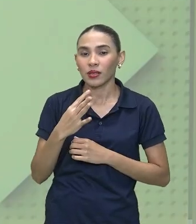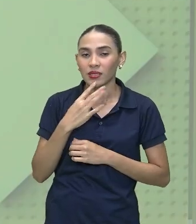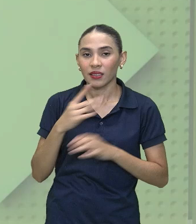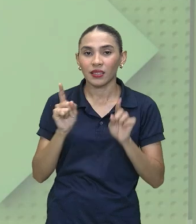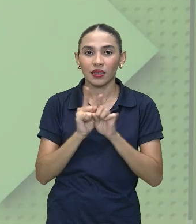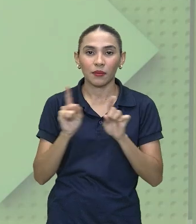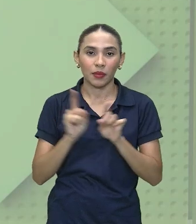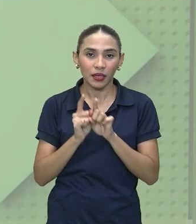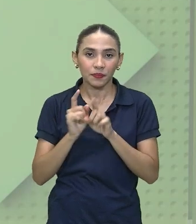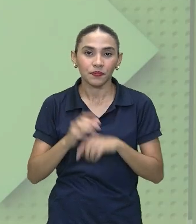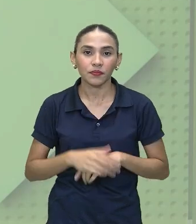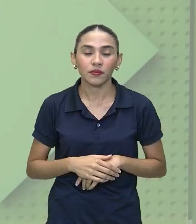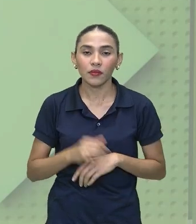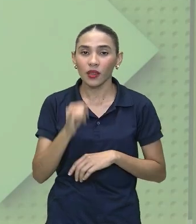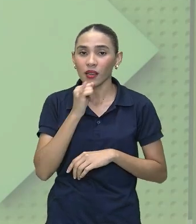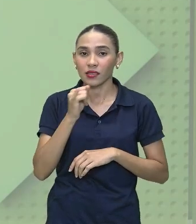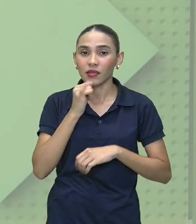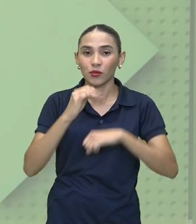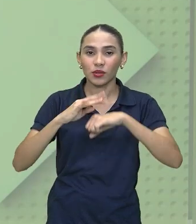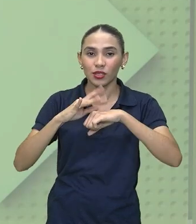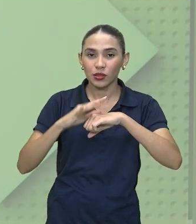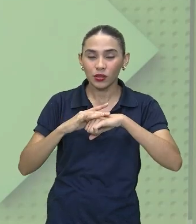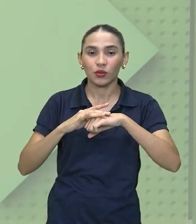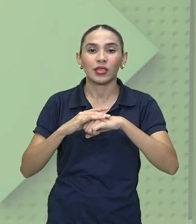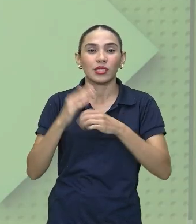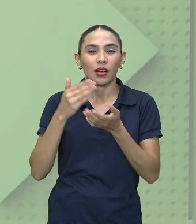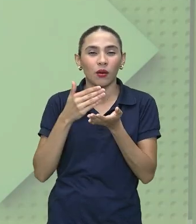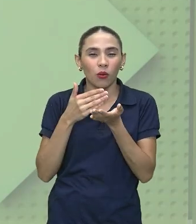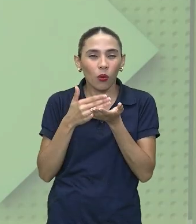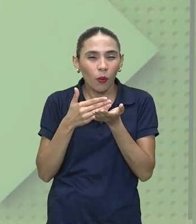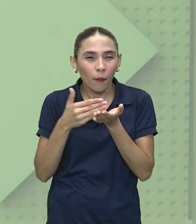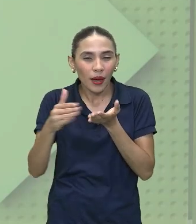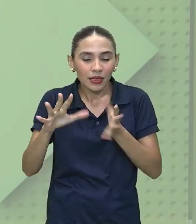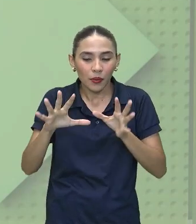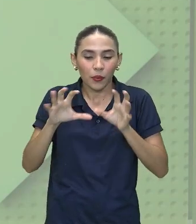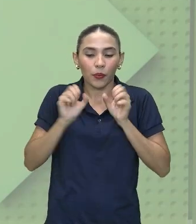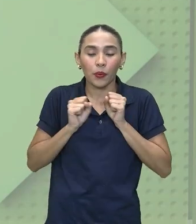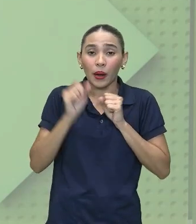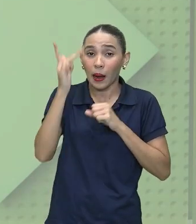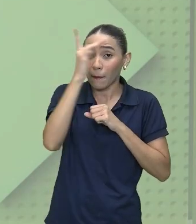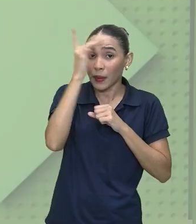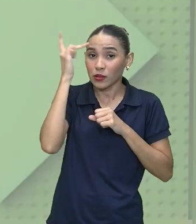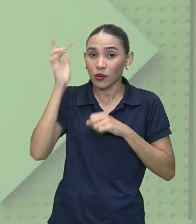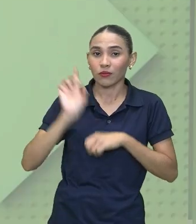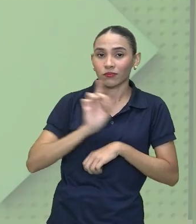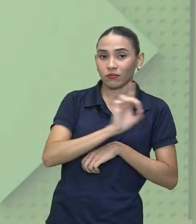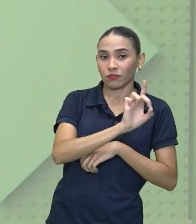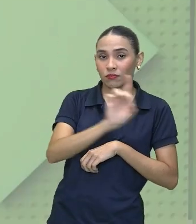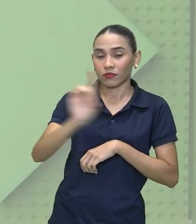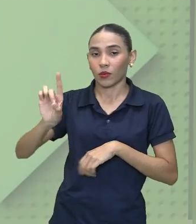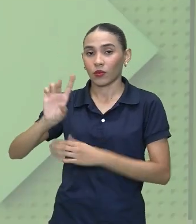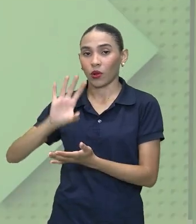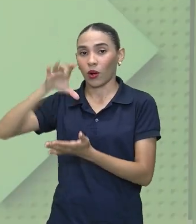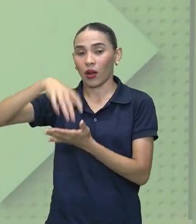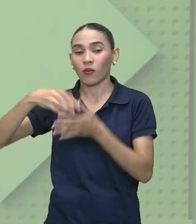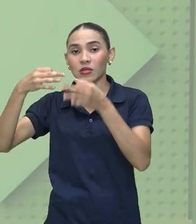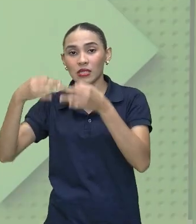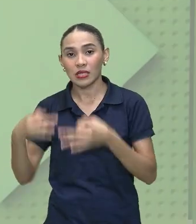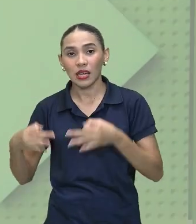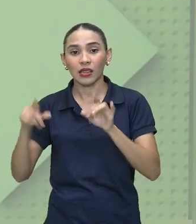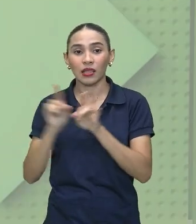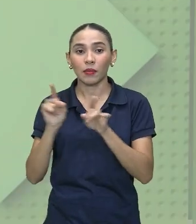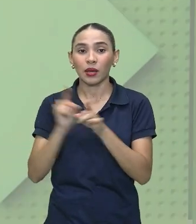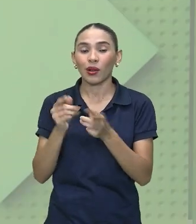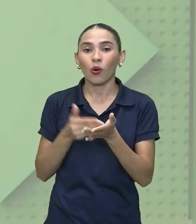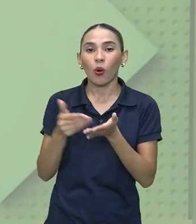bastante, quando esses sintomas começam a aparecer, a pessoa se dirige ao local adequado, né? E já